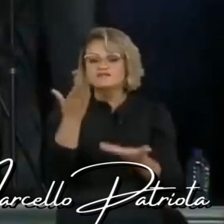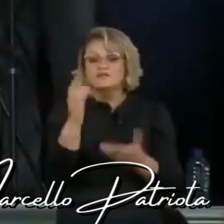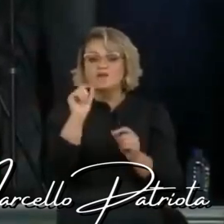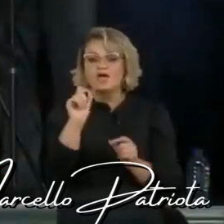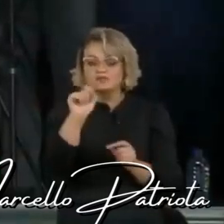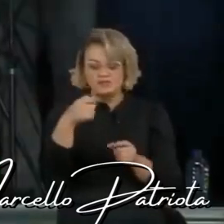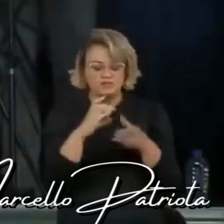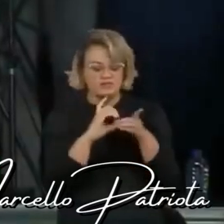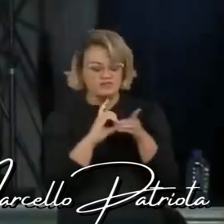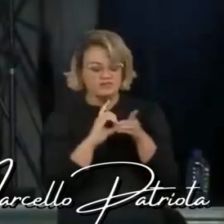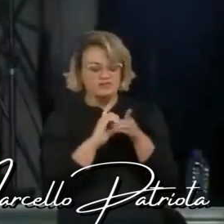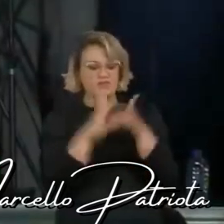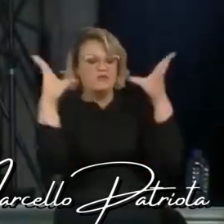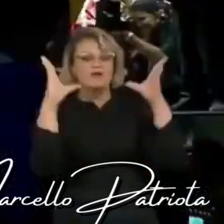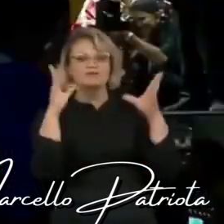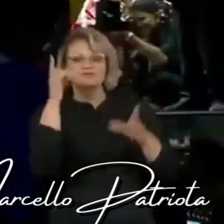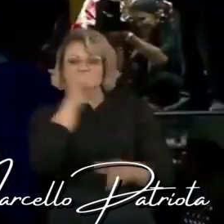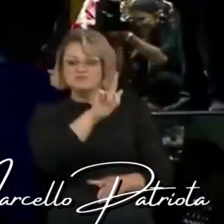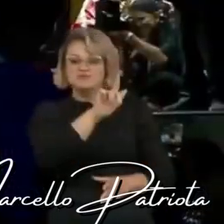democracia!